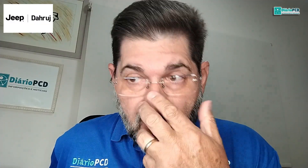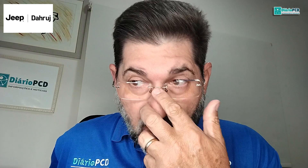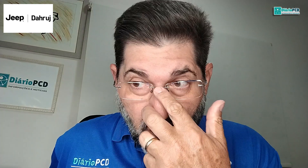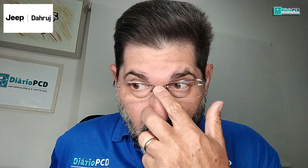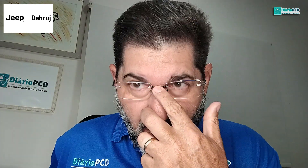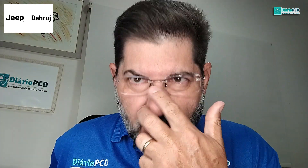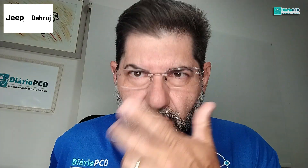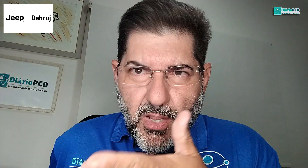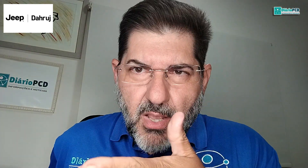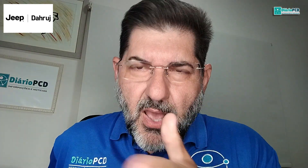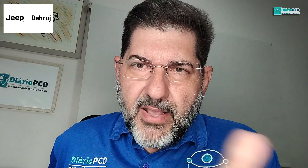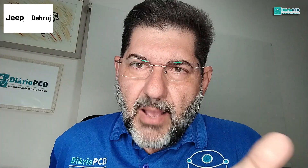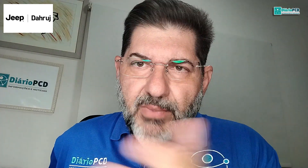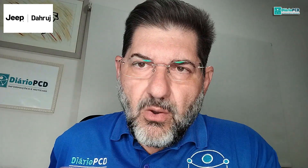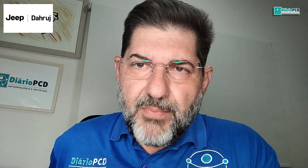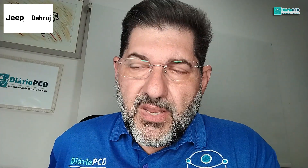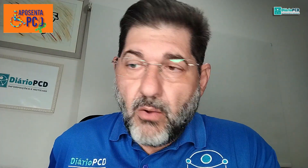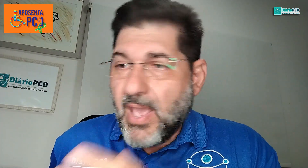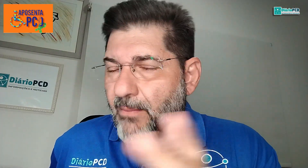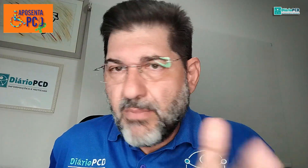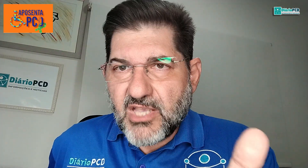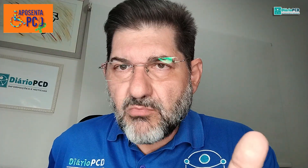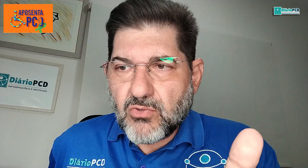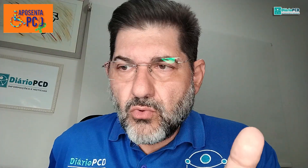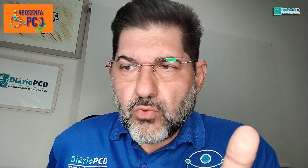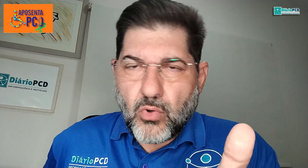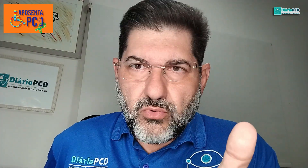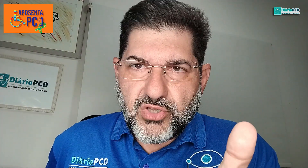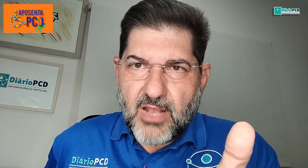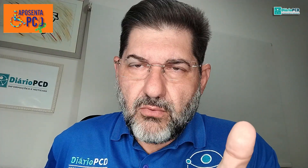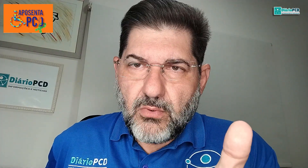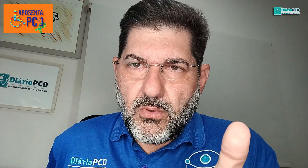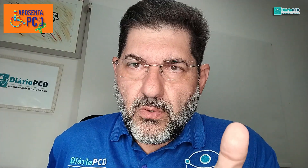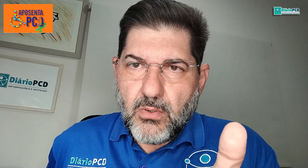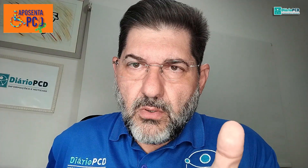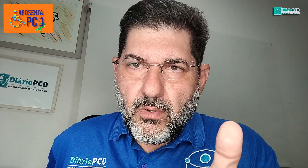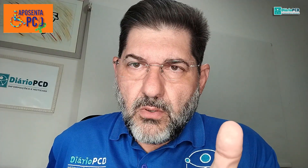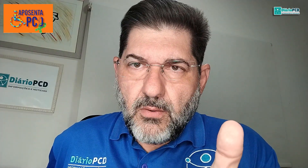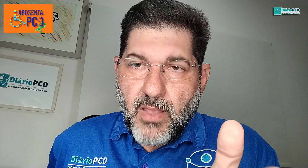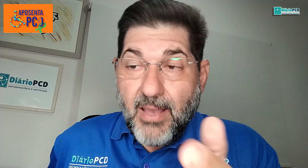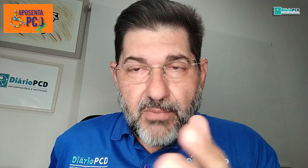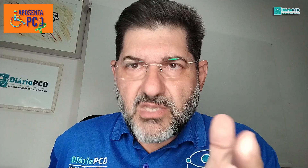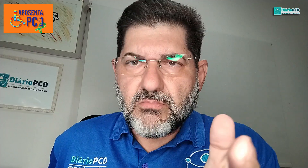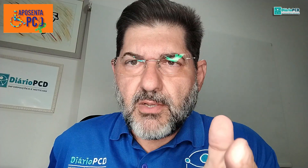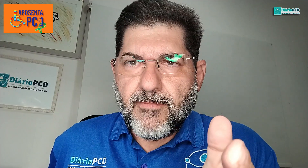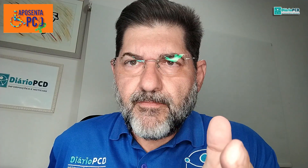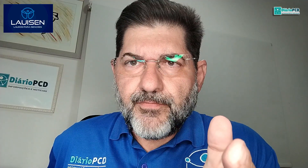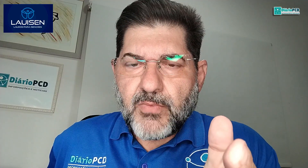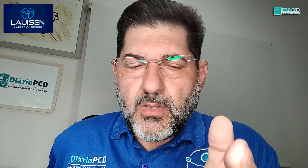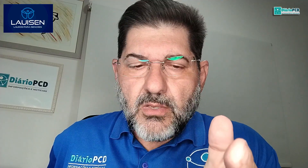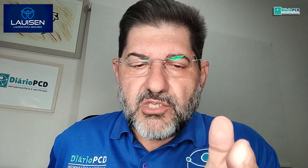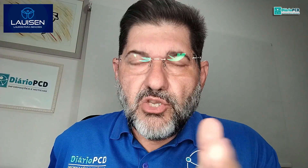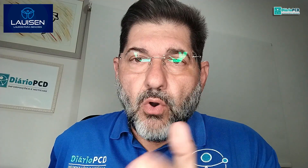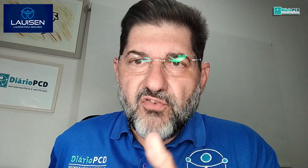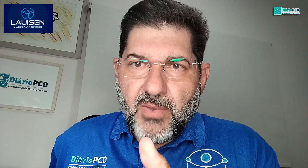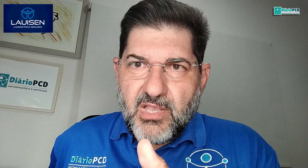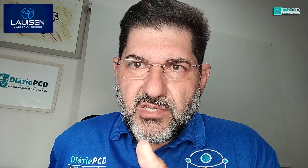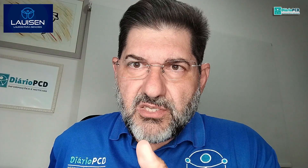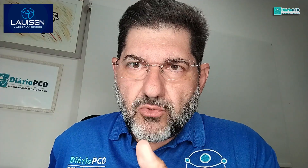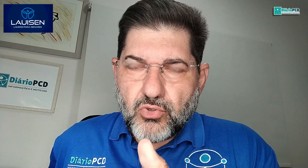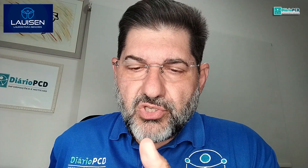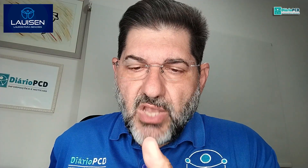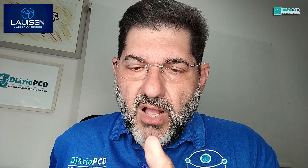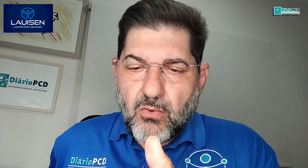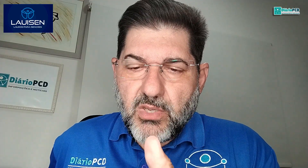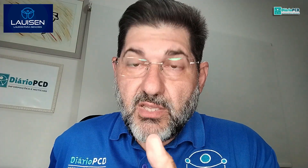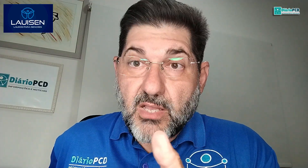relação à eleição do CONAD. E aí a minha opinião é a mesma do Dr. Lucélio. É a mesma. Se houve uma